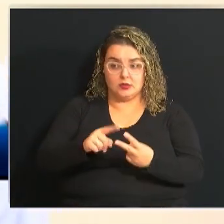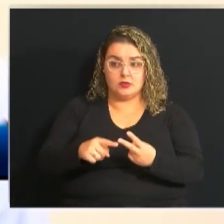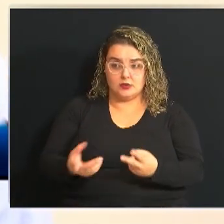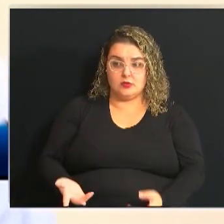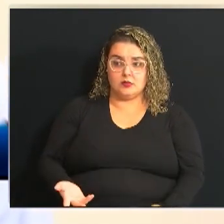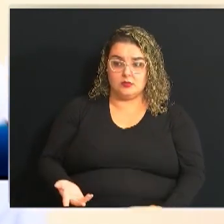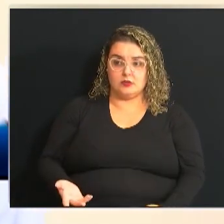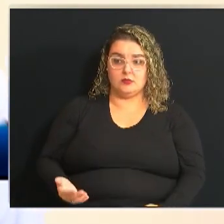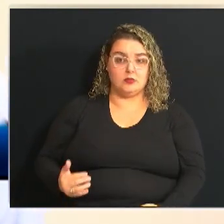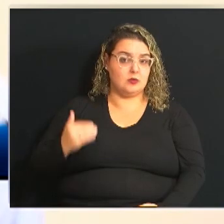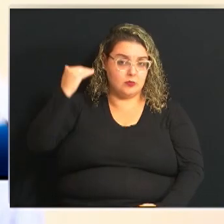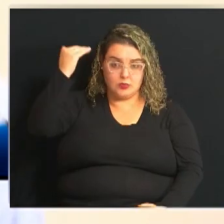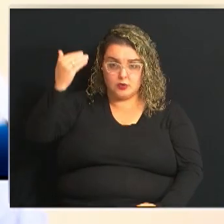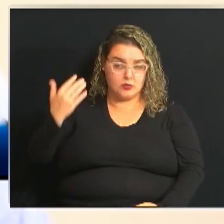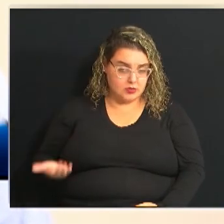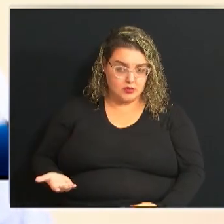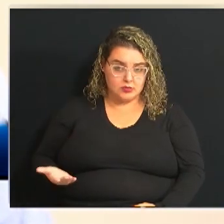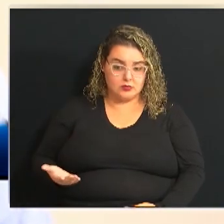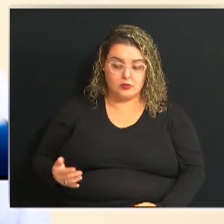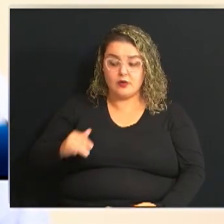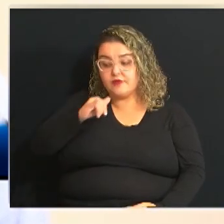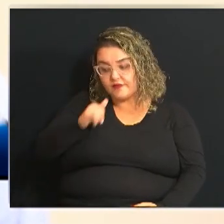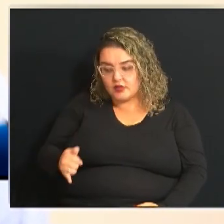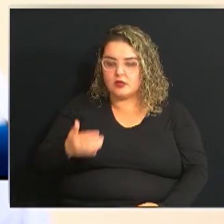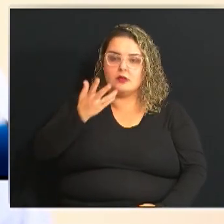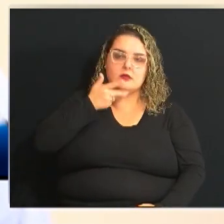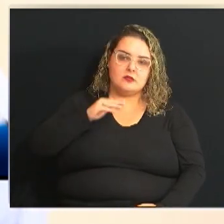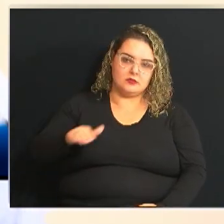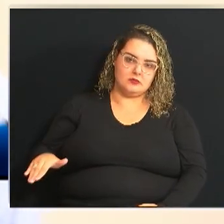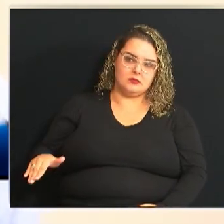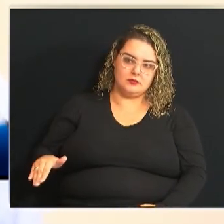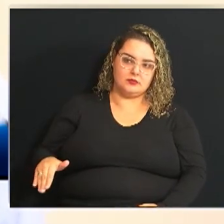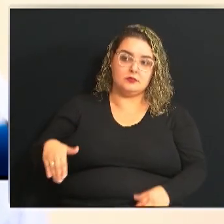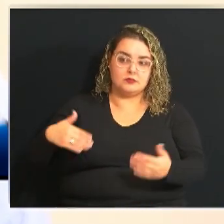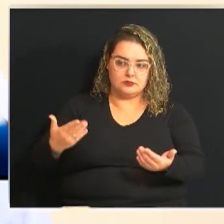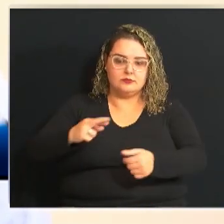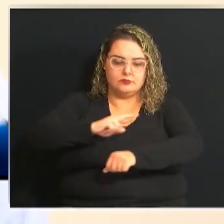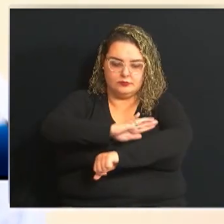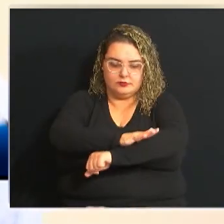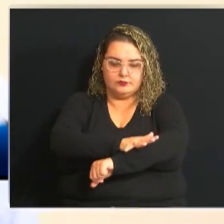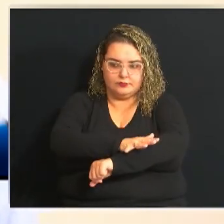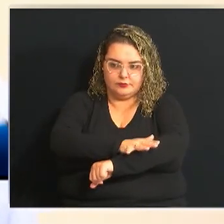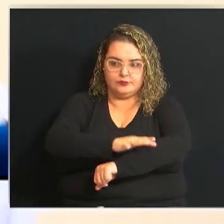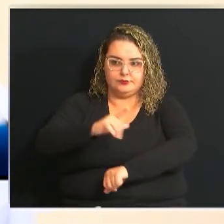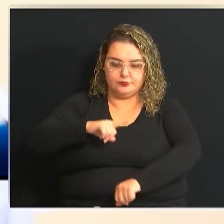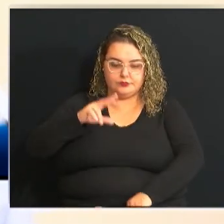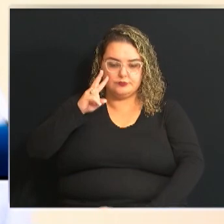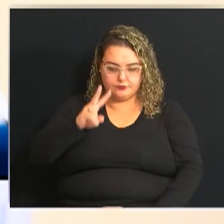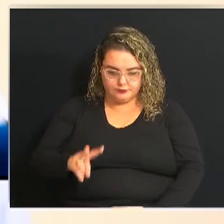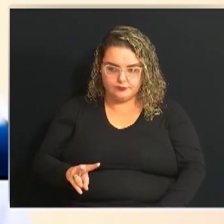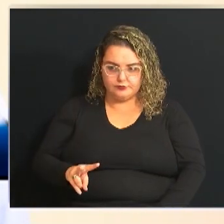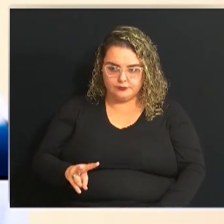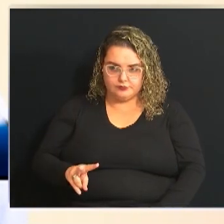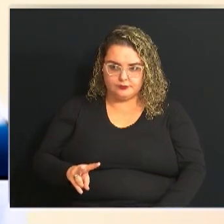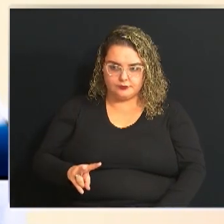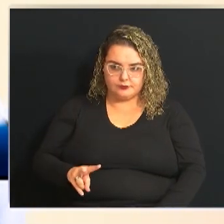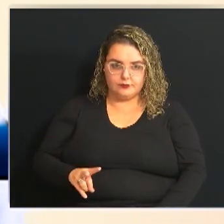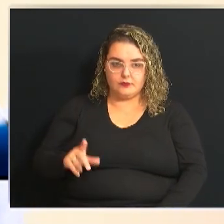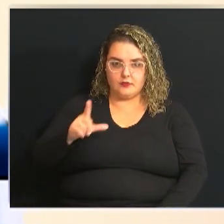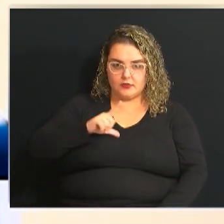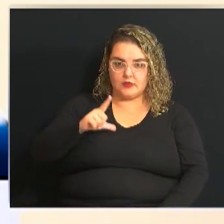cidade. Escola pública, principalmente do Fundamental 2, né, que é os alunos do 5º ano, 6º, 7º, 8º